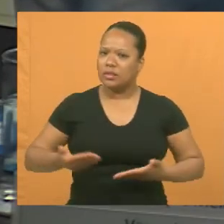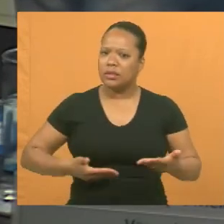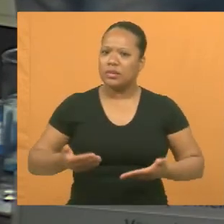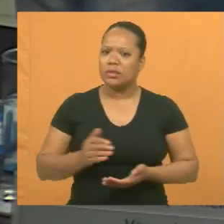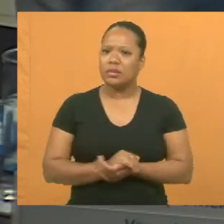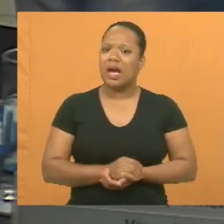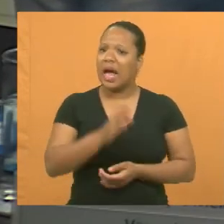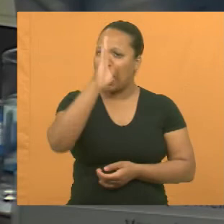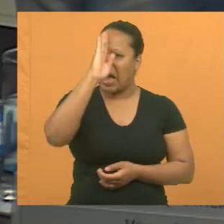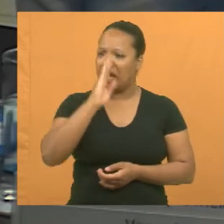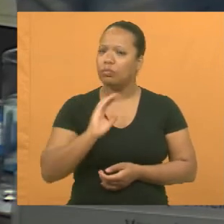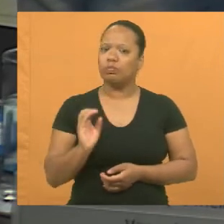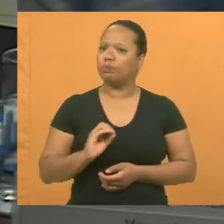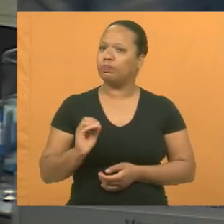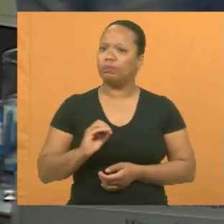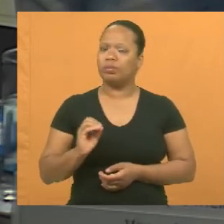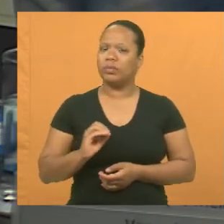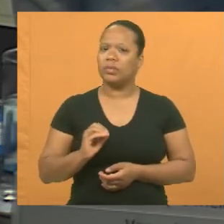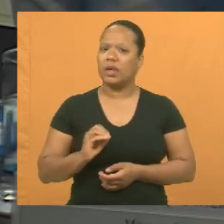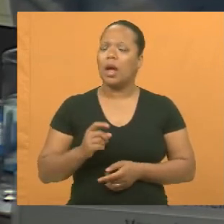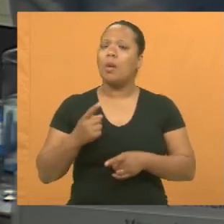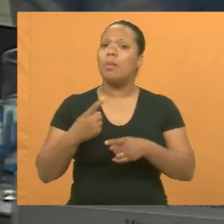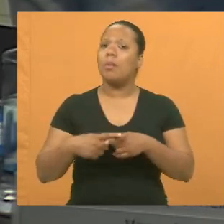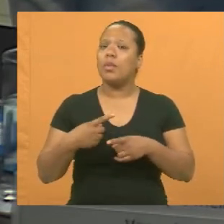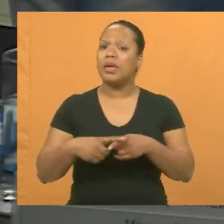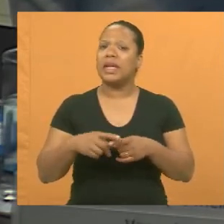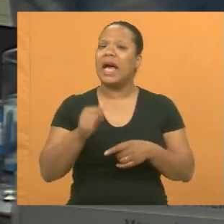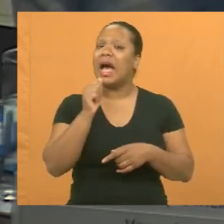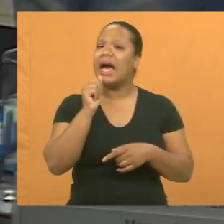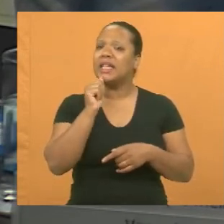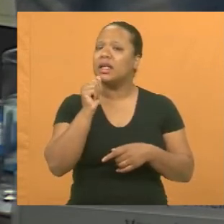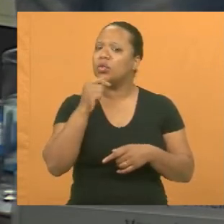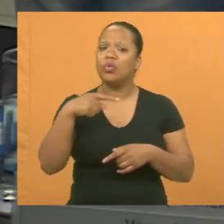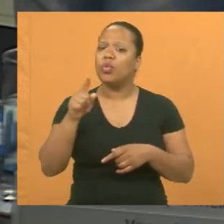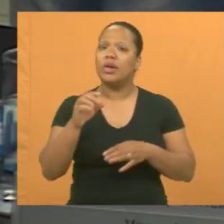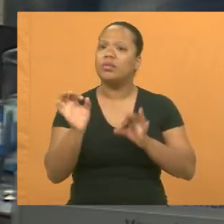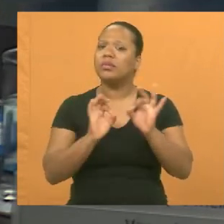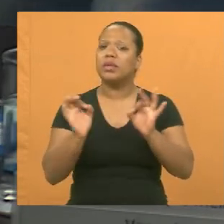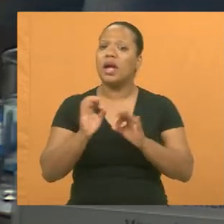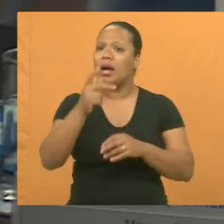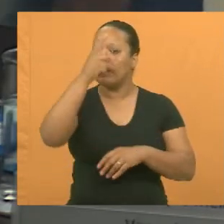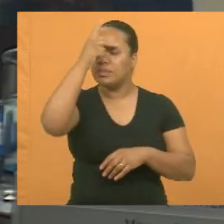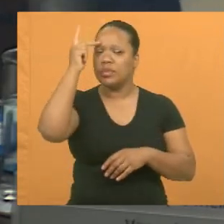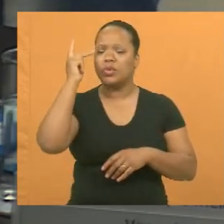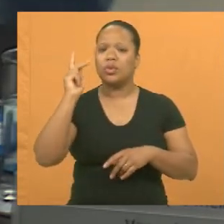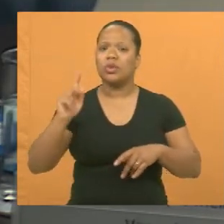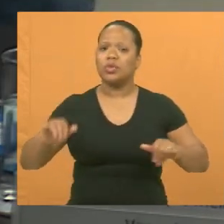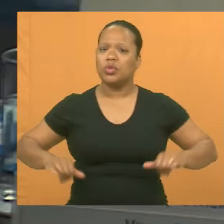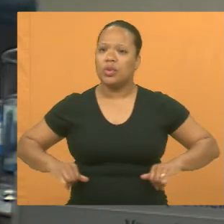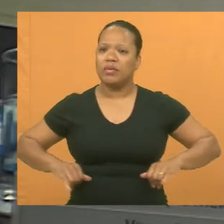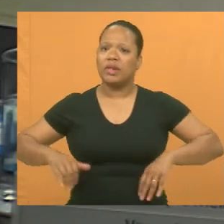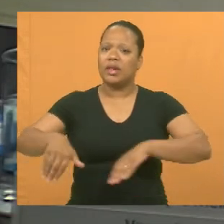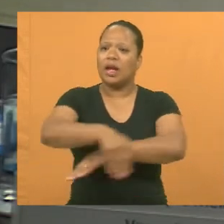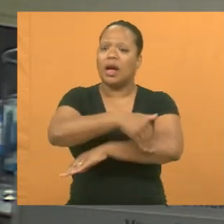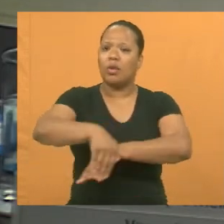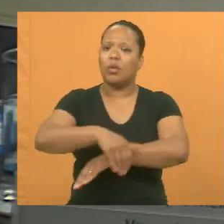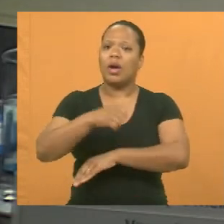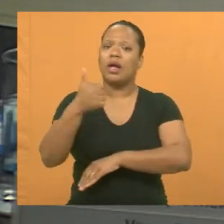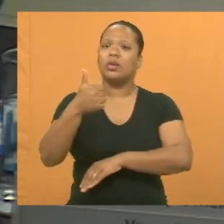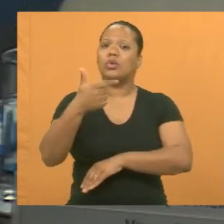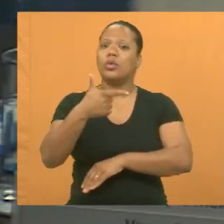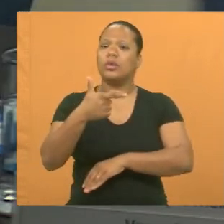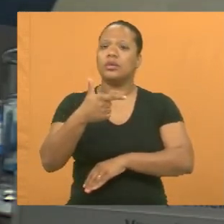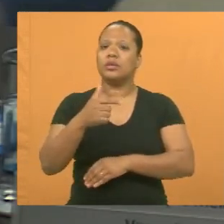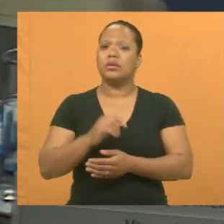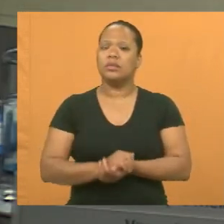as coisas gratuitas aqui. Então, por que que não foram arrumar até agora? Quem está sofrendo é a população lá da Rua 12,